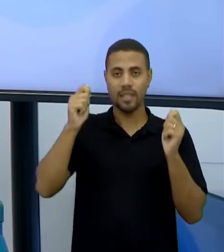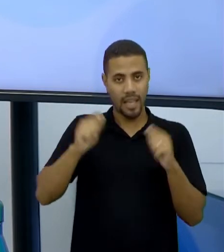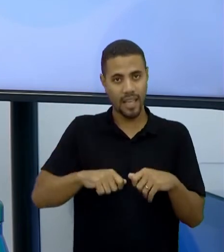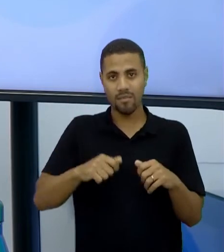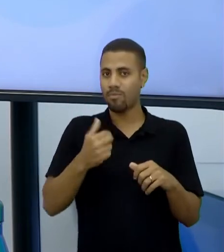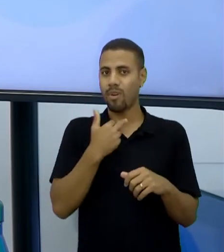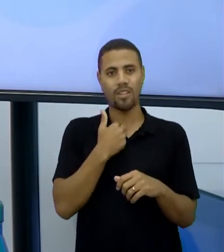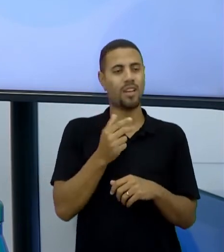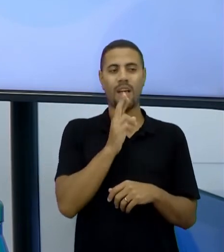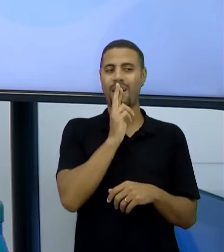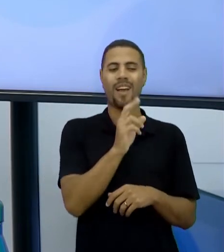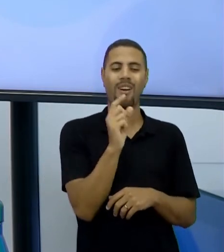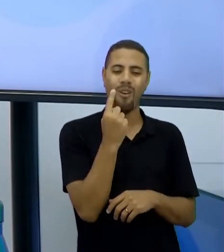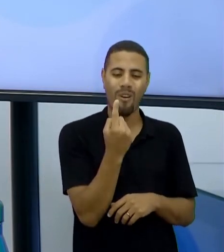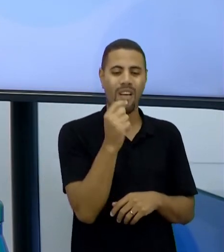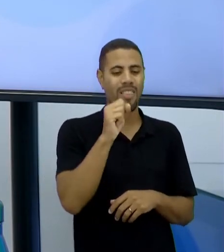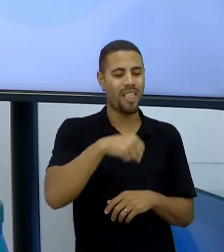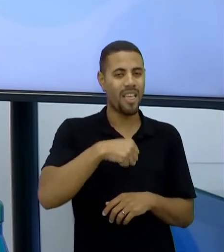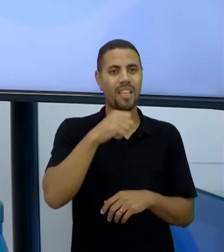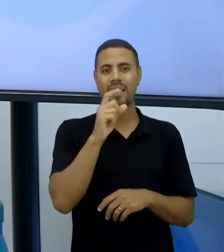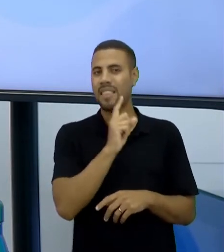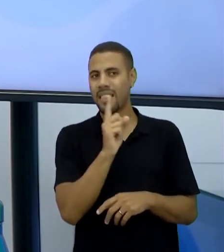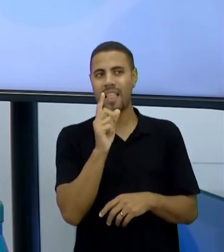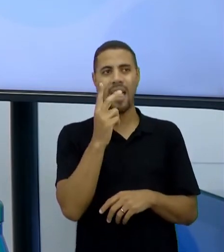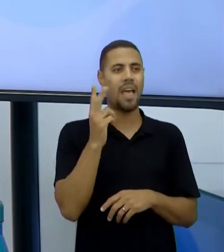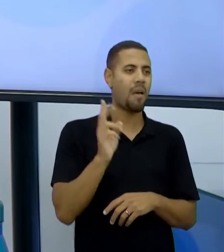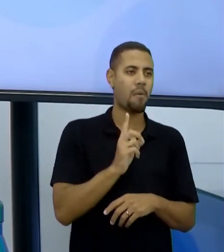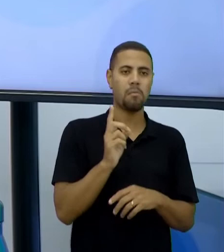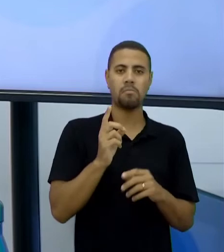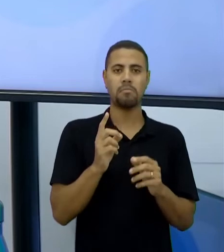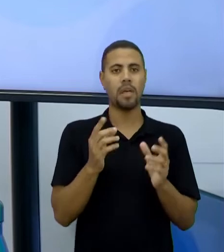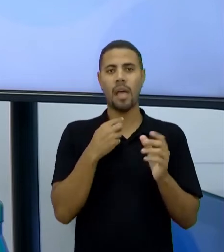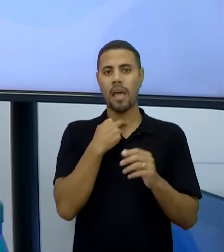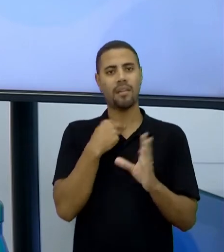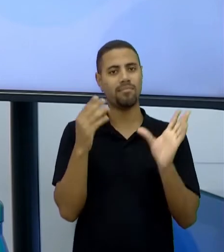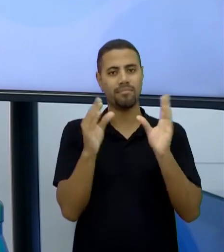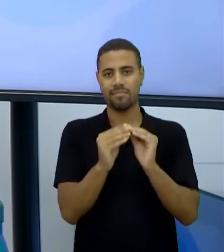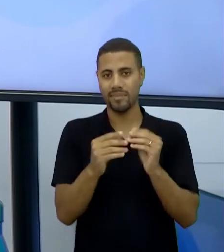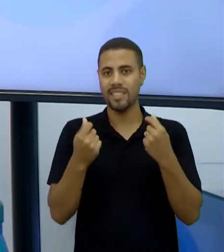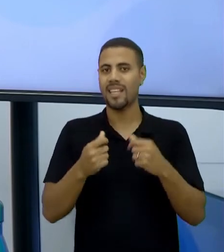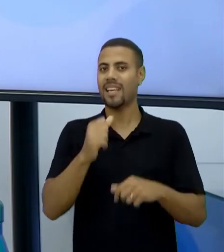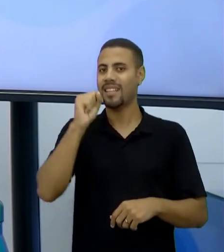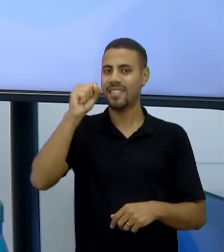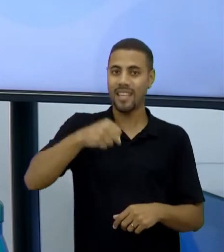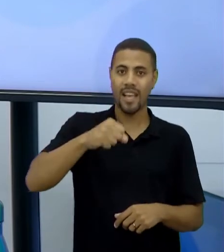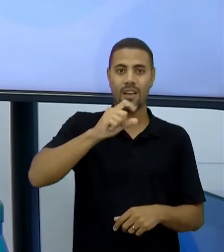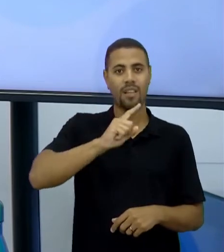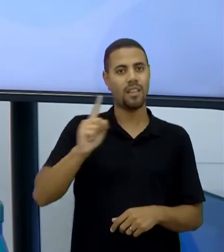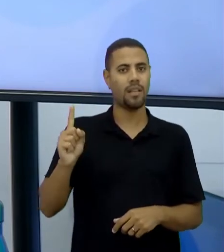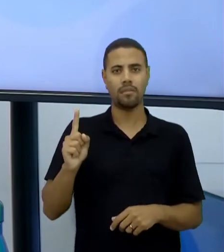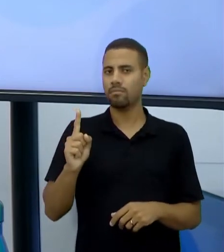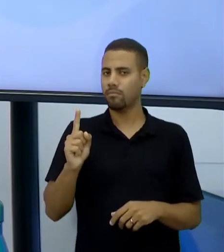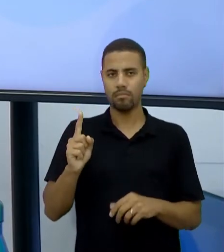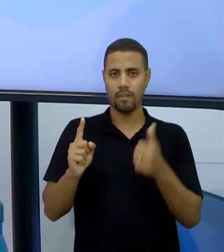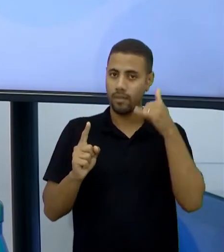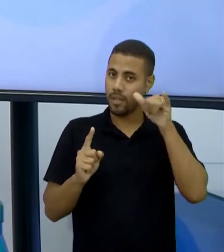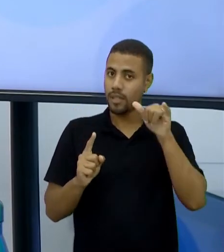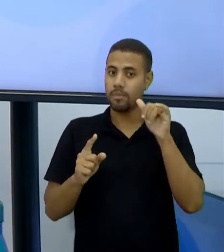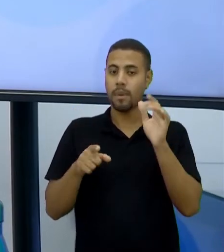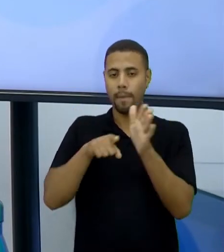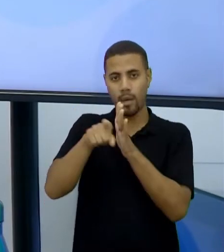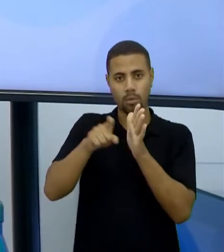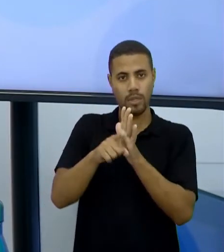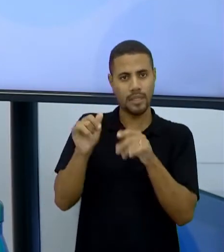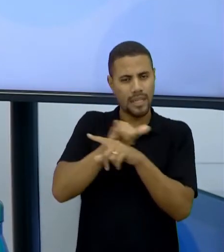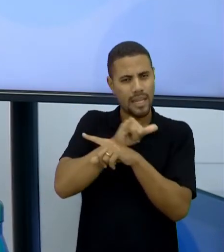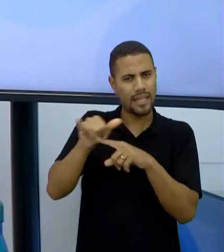necessita desenvolver a resposta. Não tem como ele responder de modo fechado, sim ou não, tá bom? Então, procure sempre aí